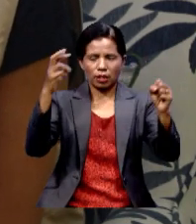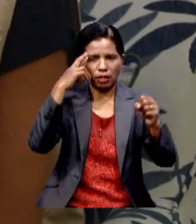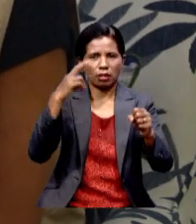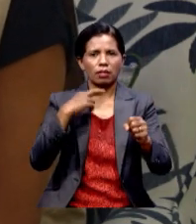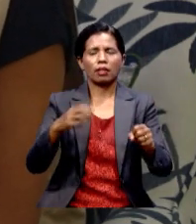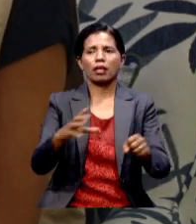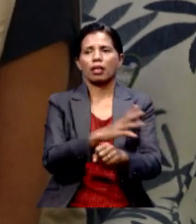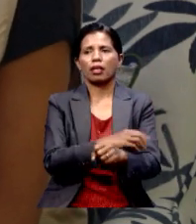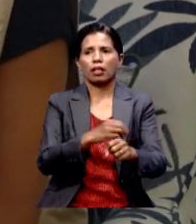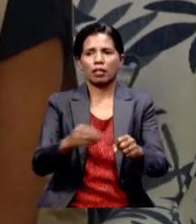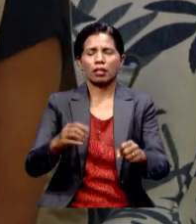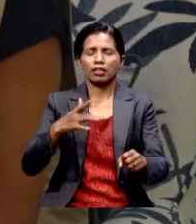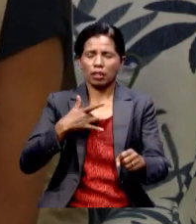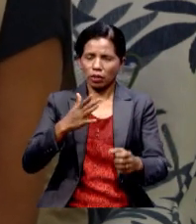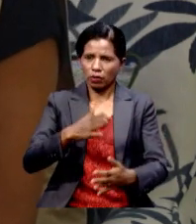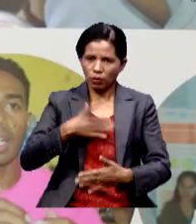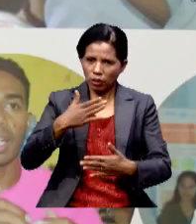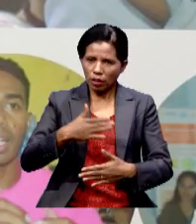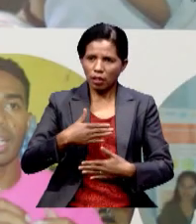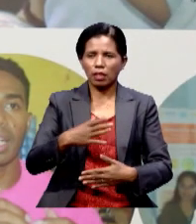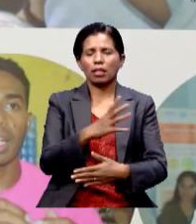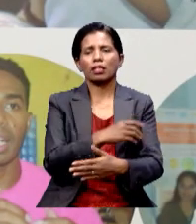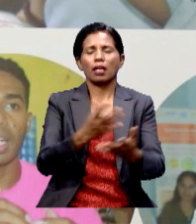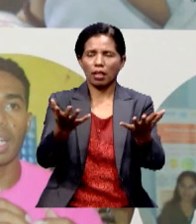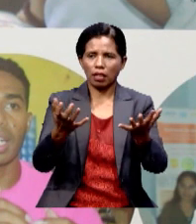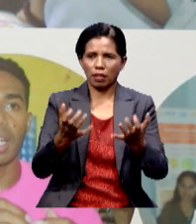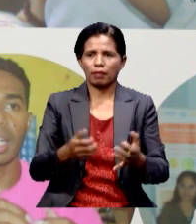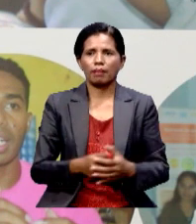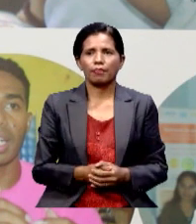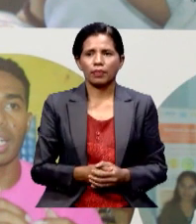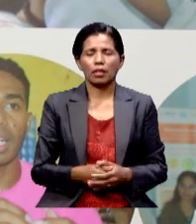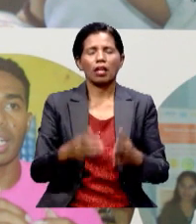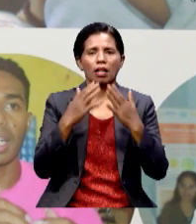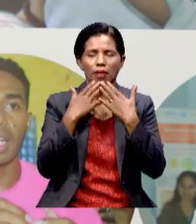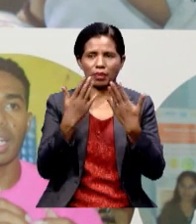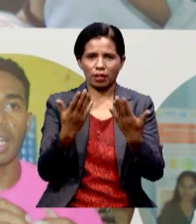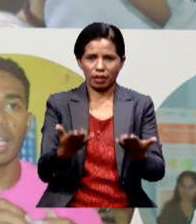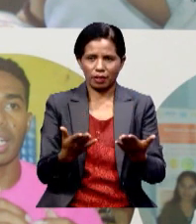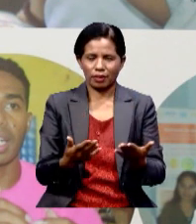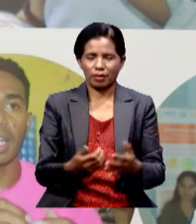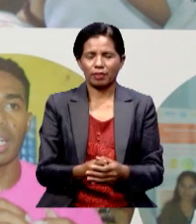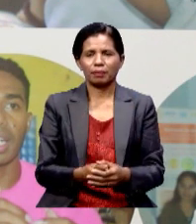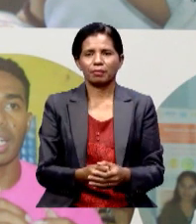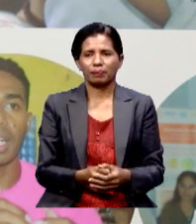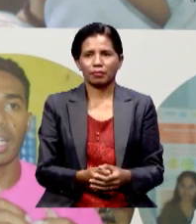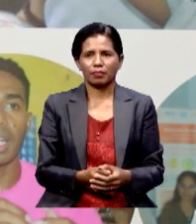muito simpático e muito... Então, Catarina, muito obrigado pela sua disponibilidade. Muito